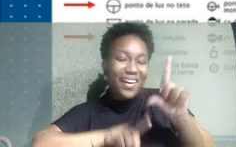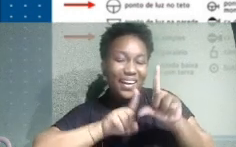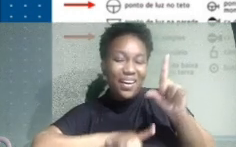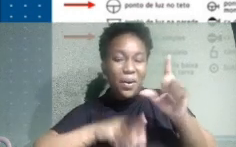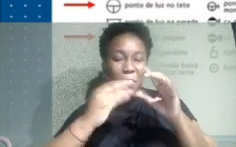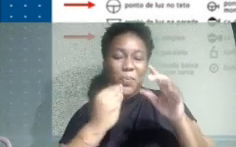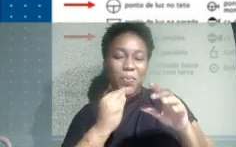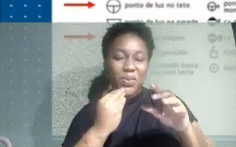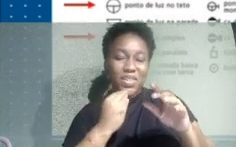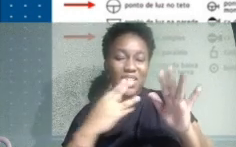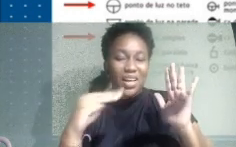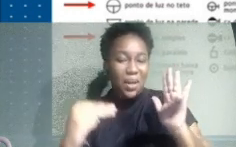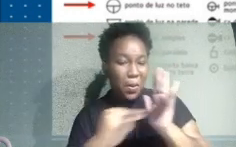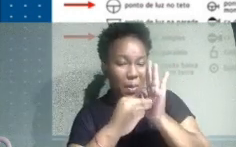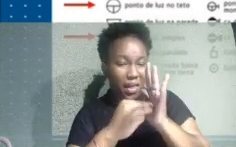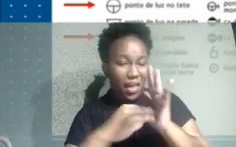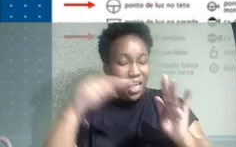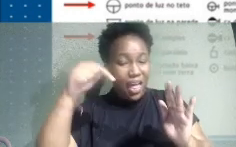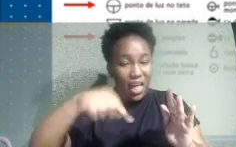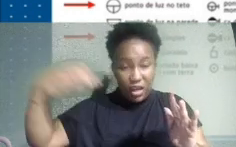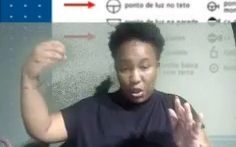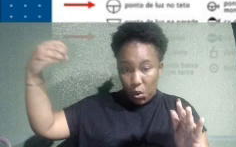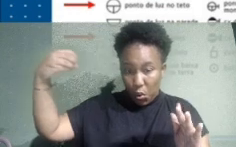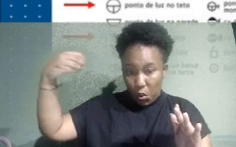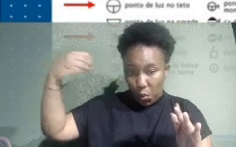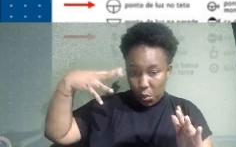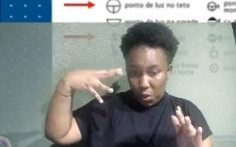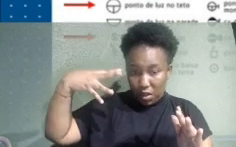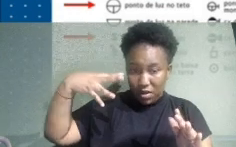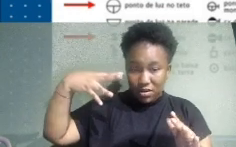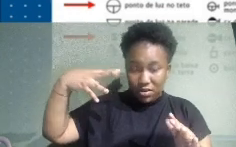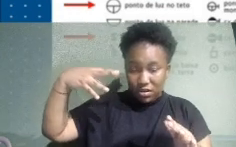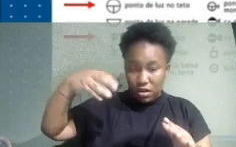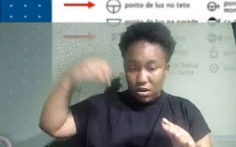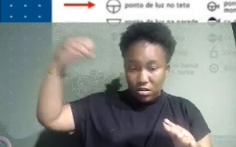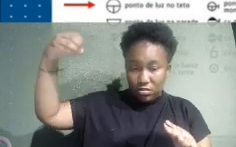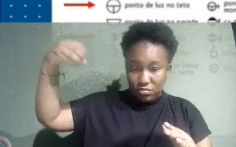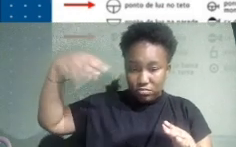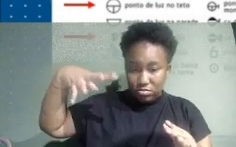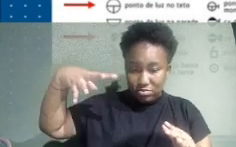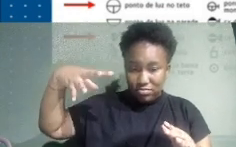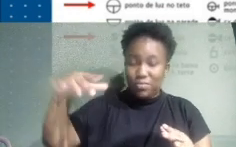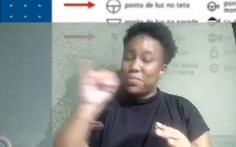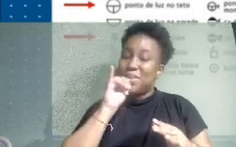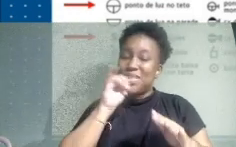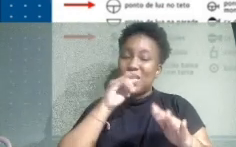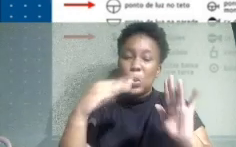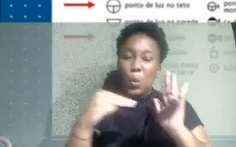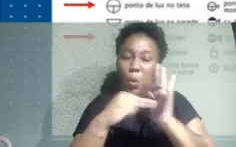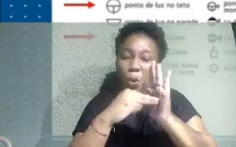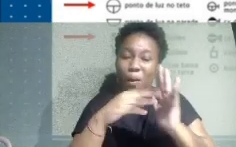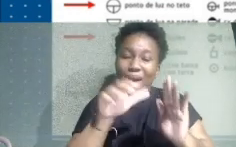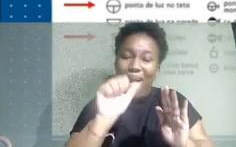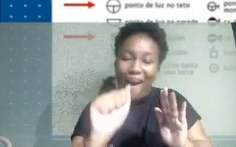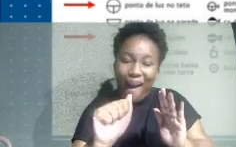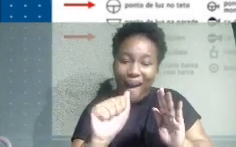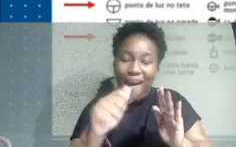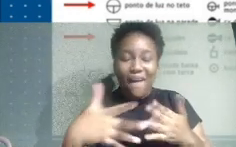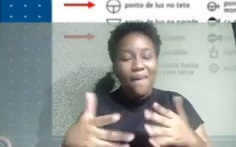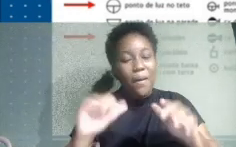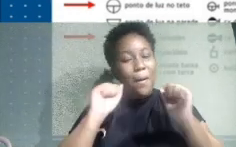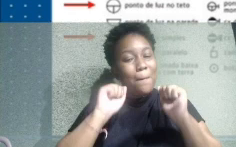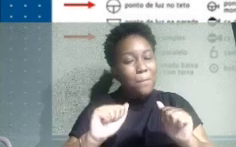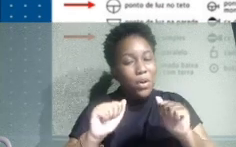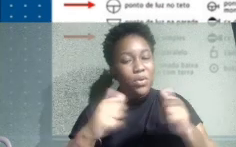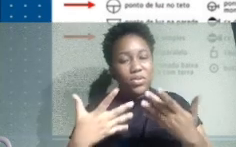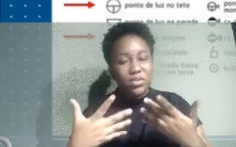acionamento. Essa lâmpada do teto, ela acende pelo interruptor A. Mas você poderia ter, por exemplo, um trilho passando ao